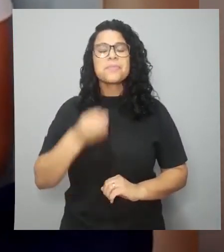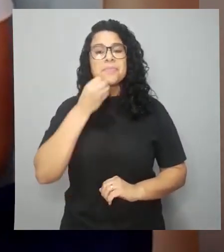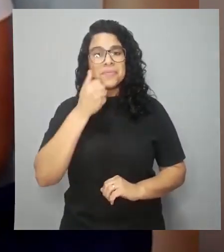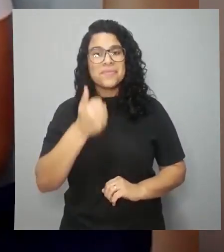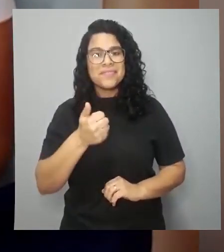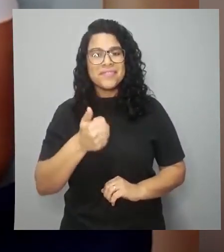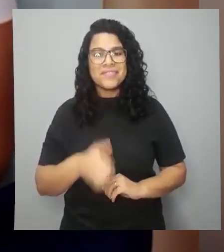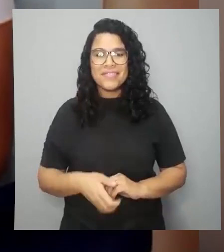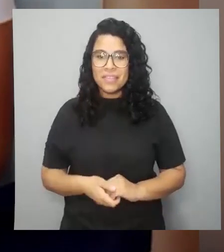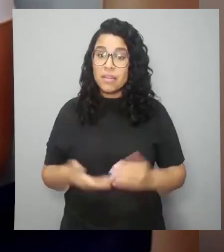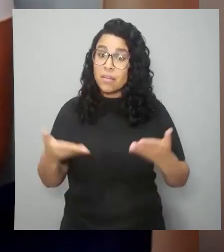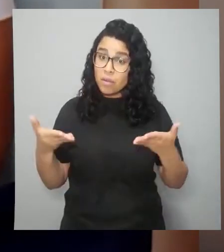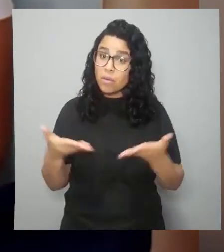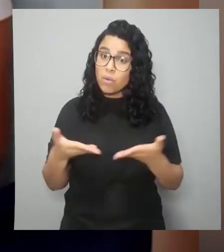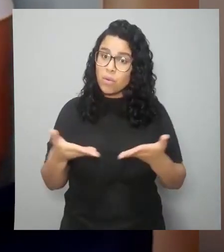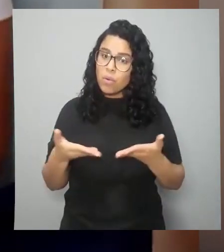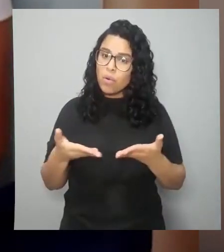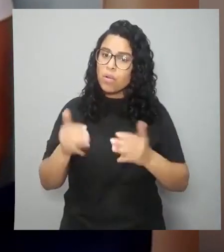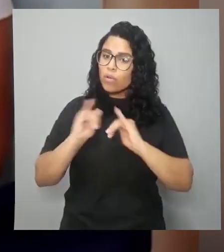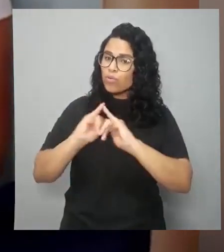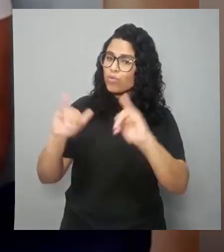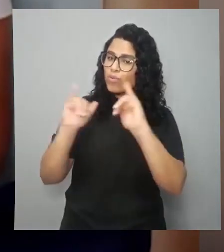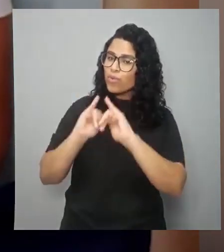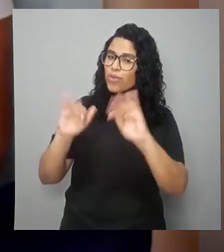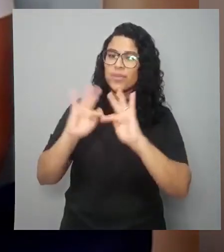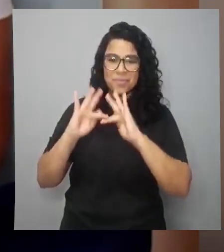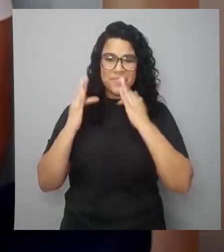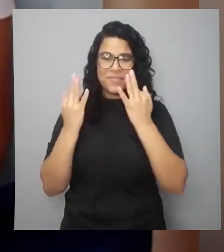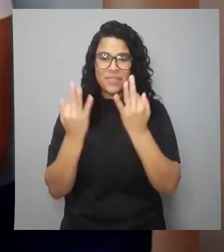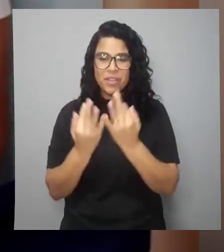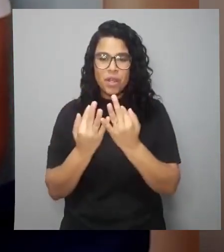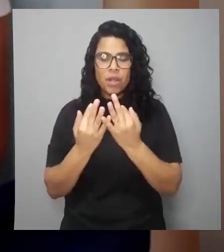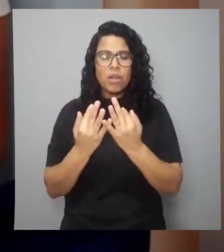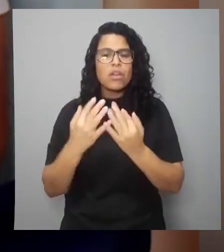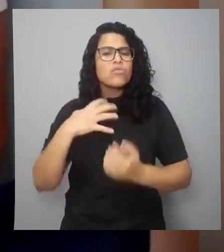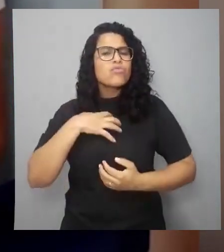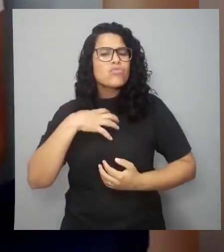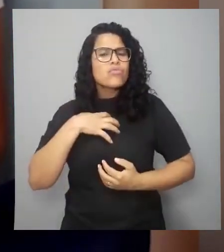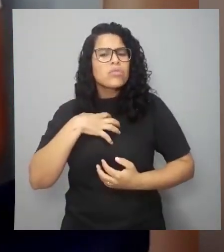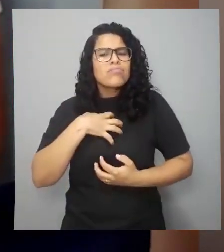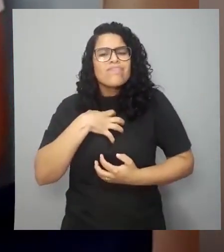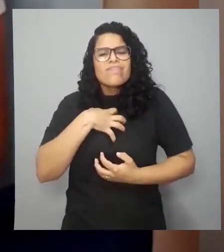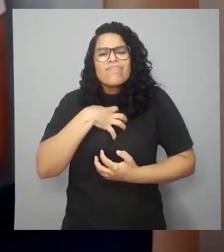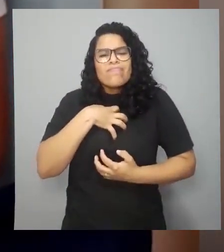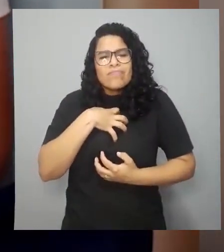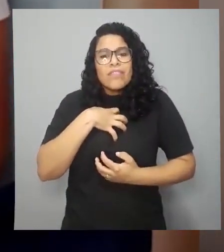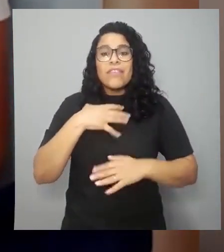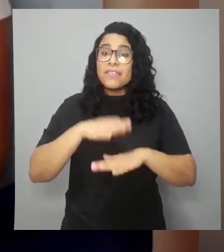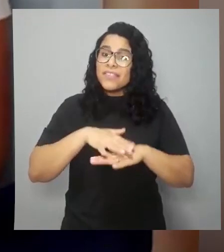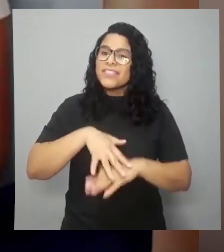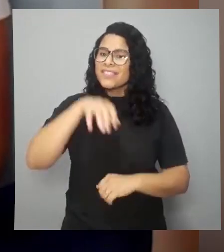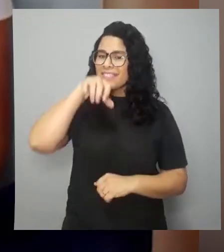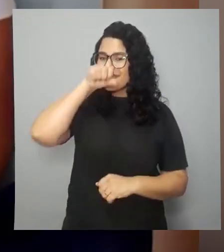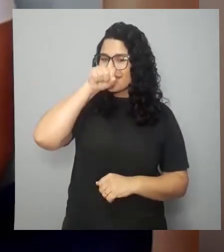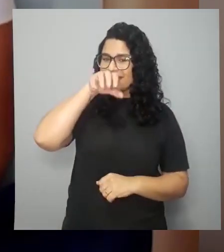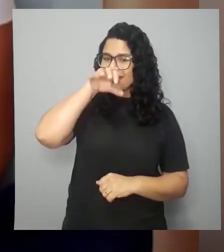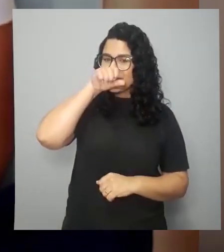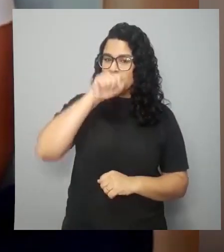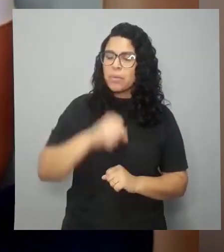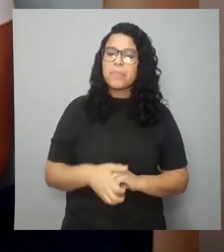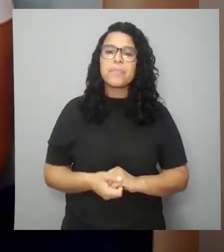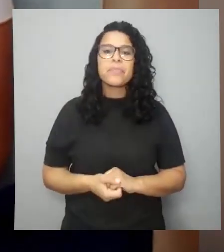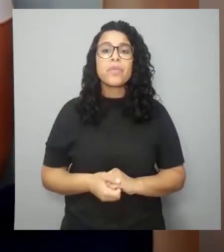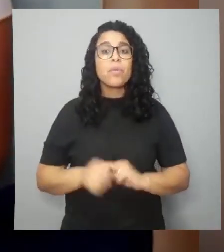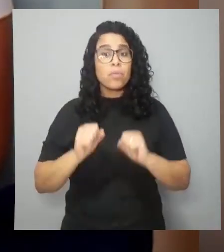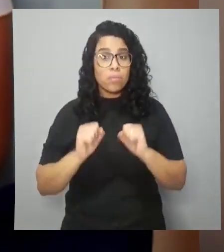Muito bem. Agora conte para sua família o que você sentiu fazendo essa respiração. Você